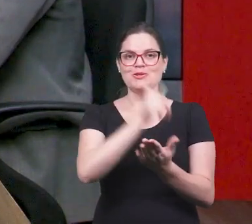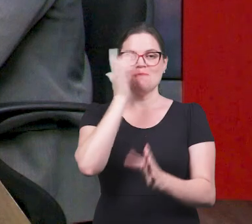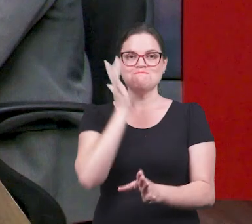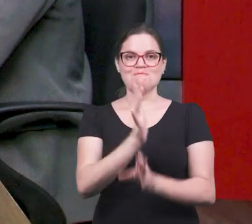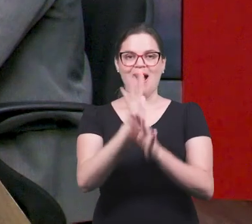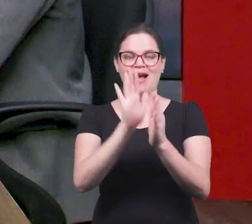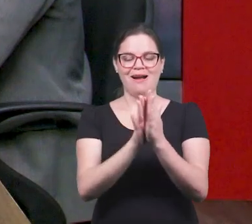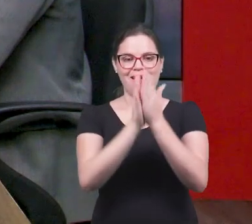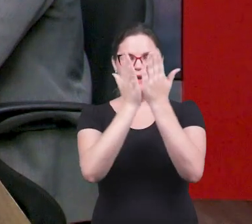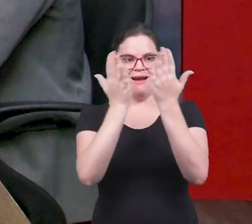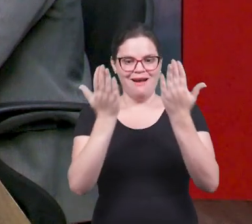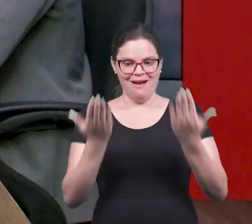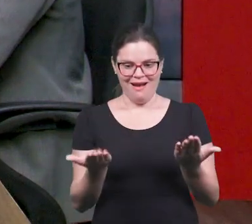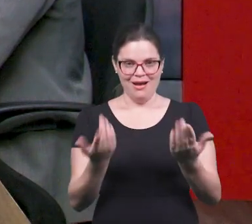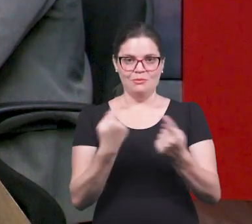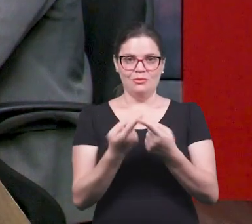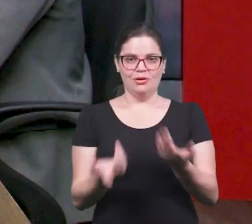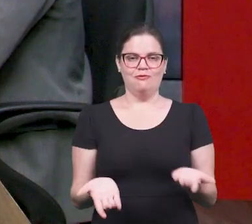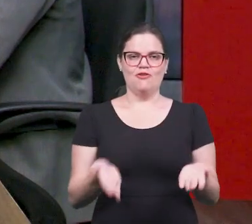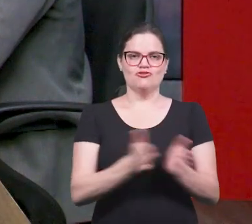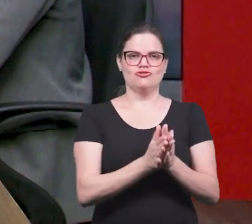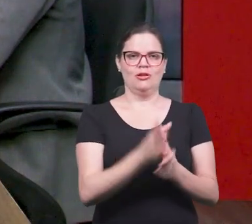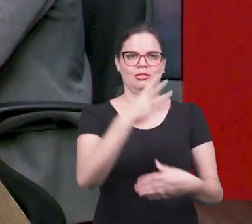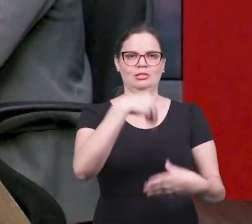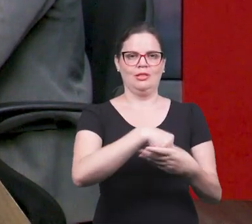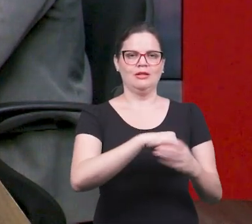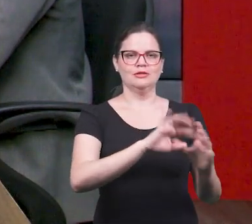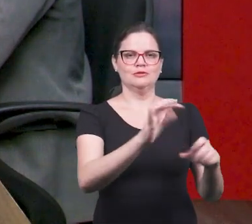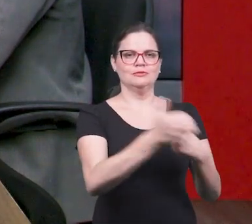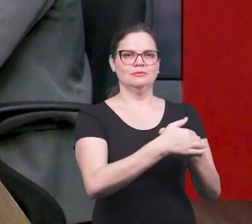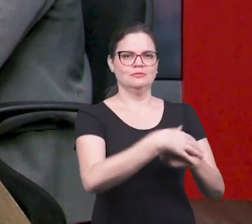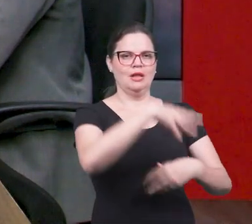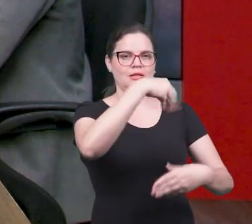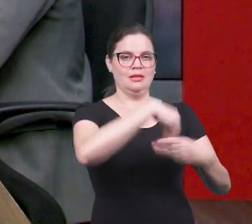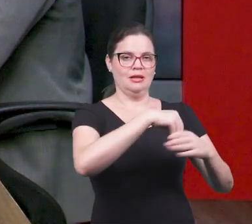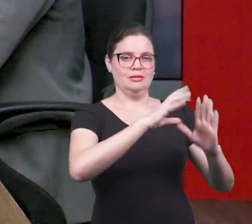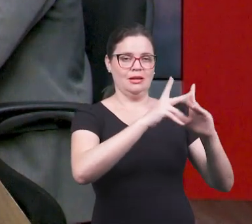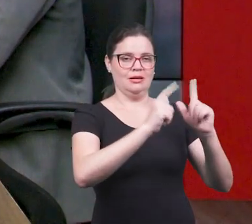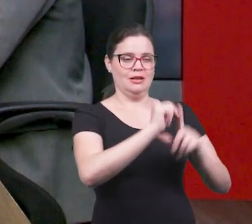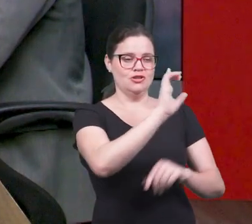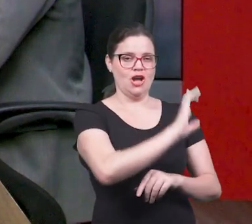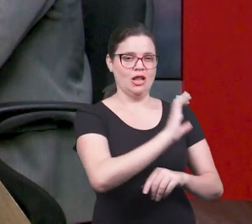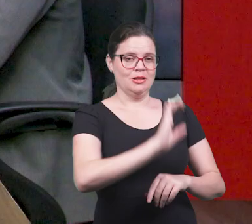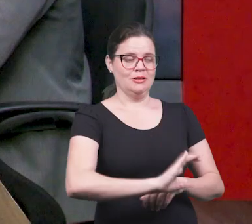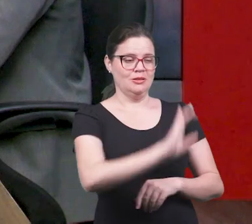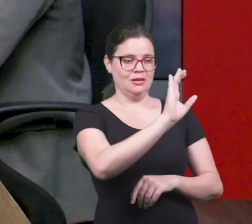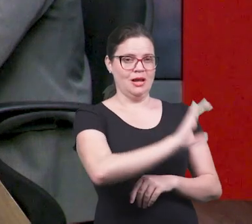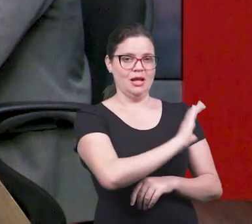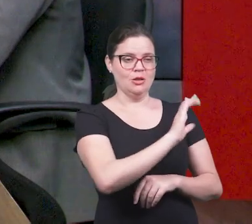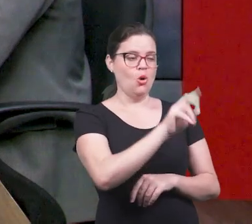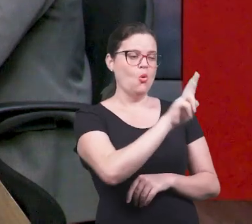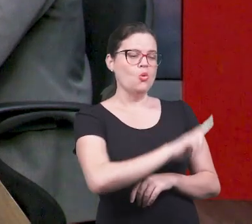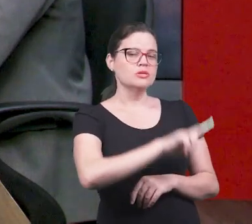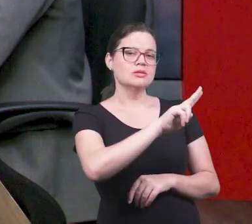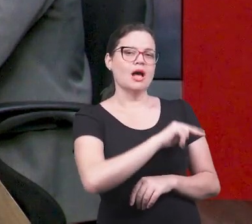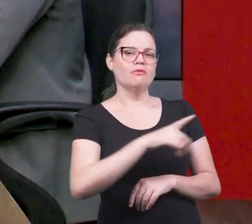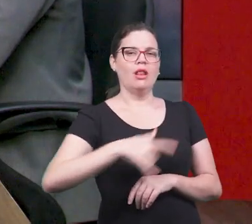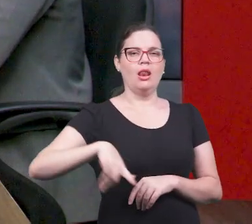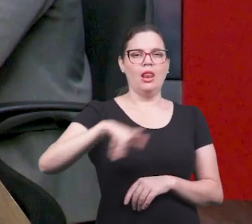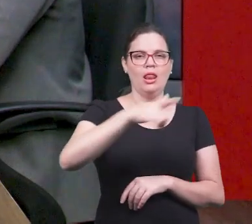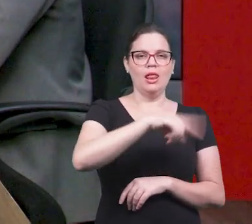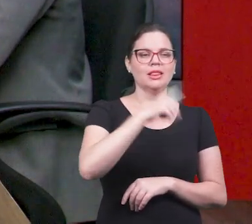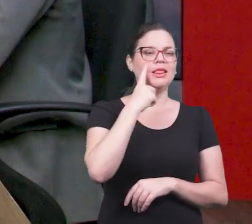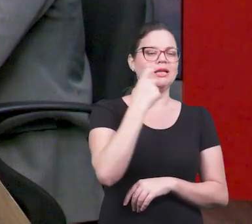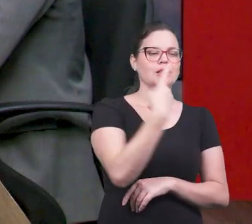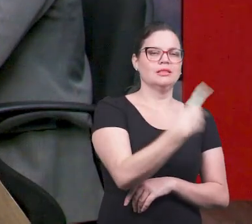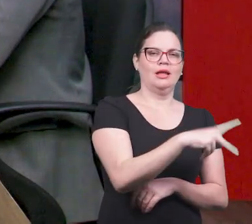estava enterrado, escondido no campo dos interesses religiosos,